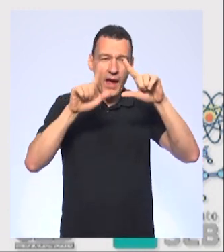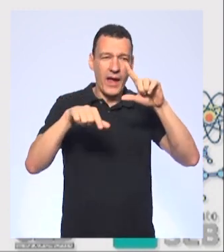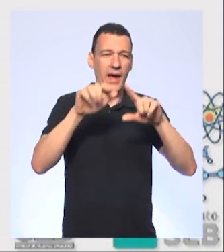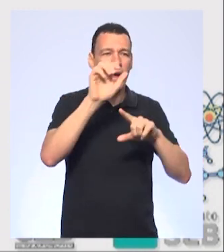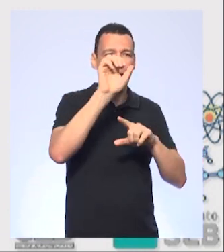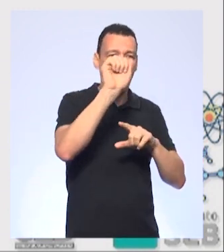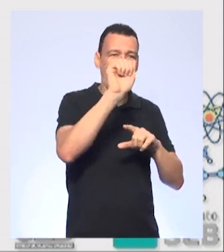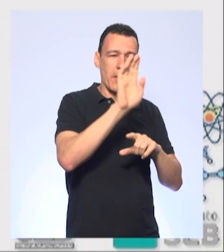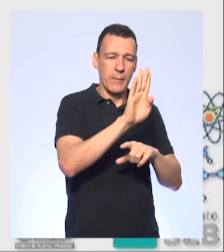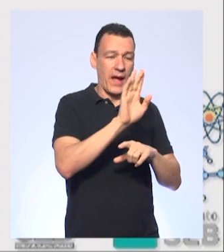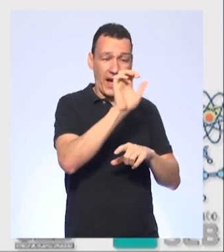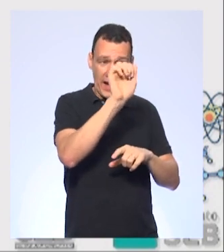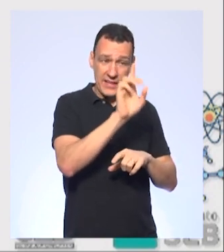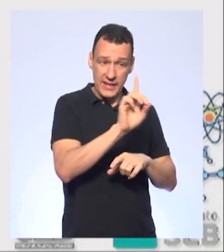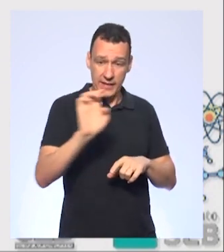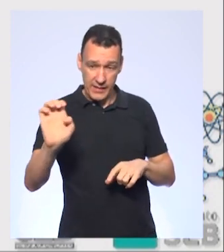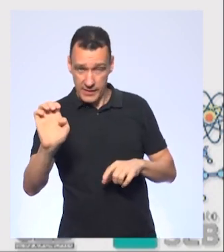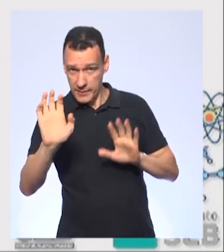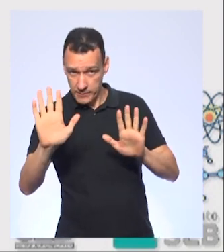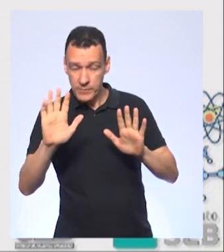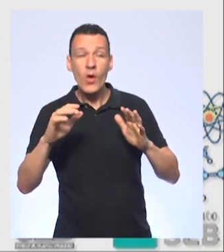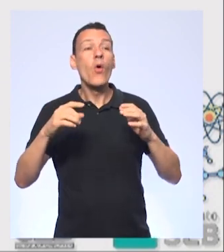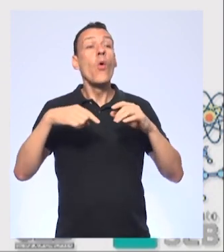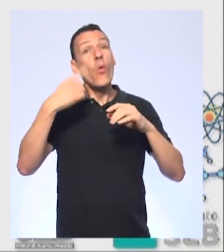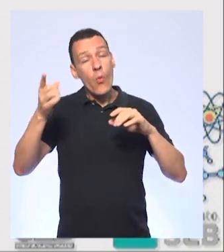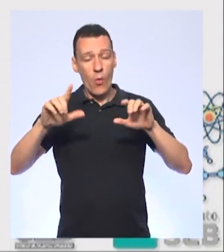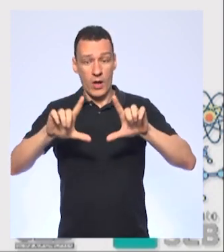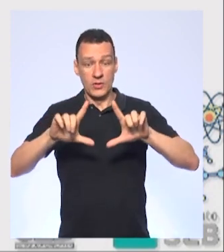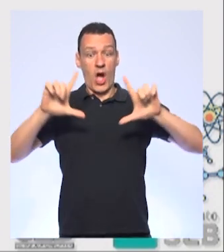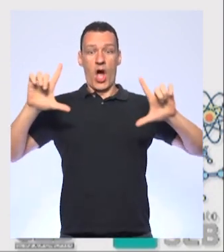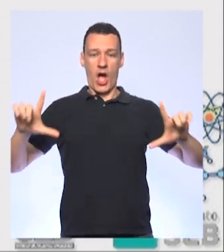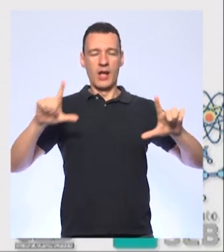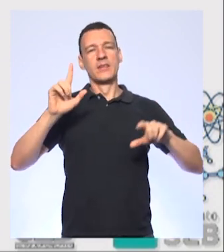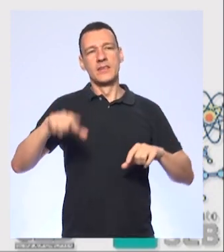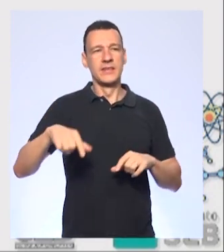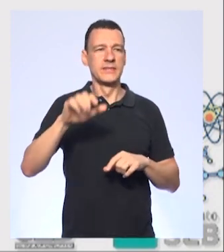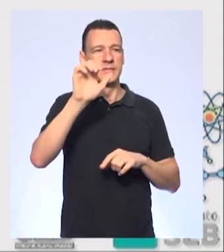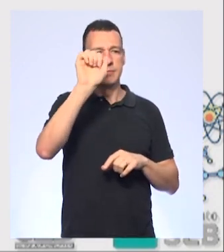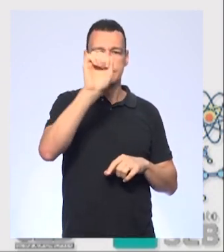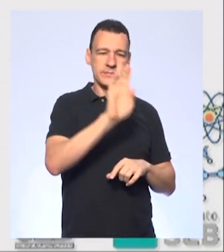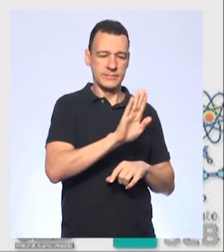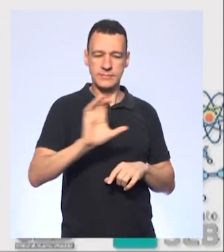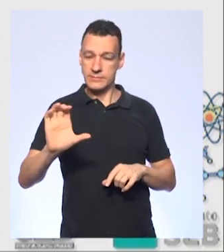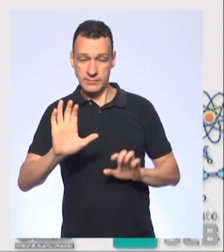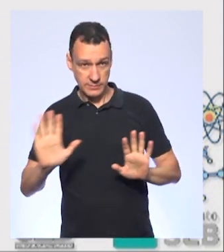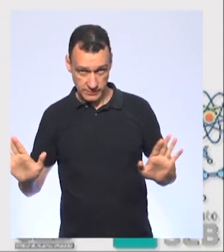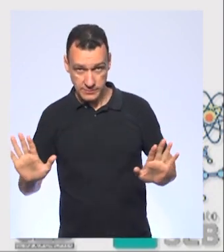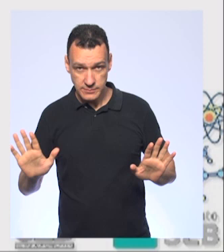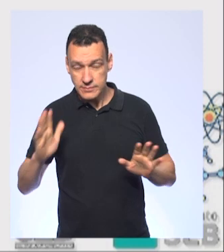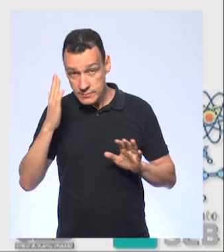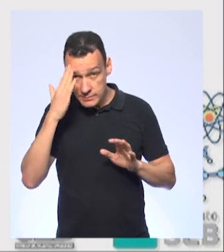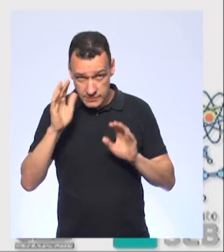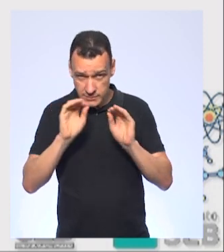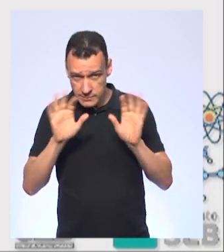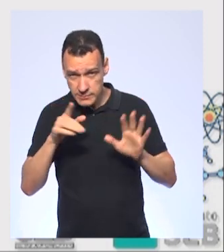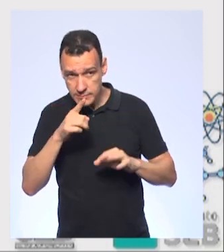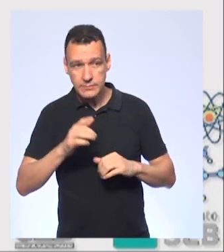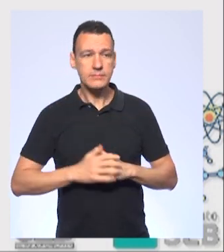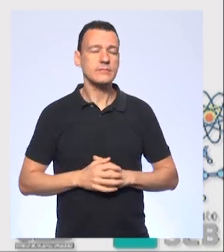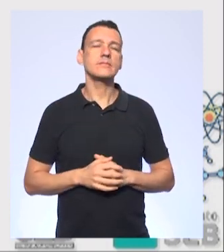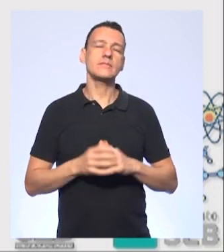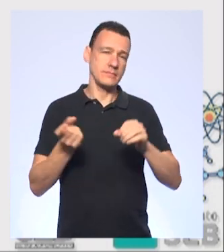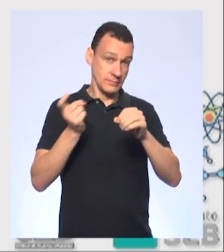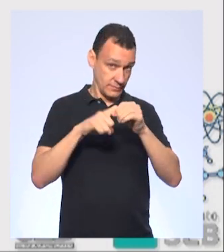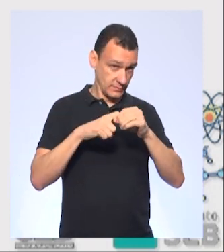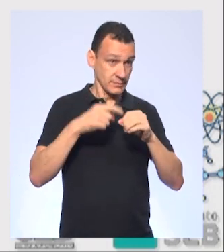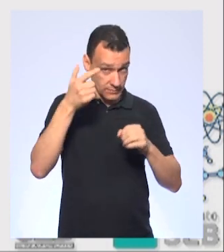e o triângulo grandão, que eu destaco em amarelo, chamado ABC. Você perdeu? Volta.